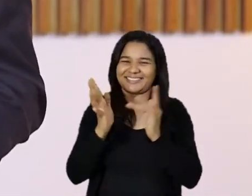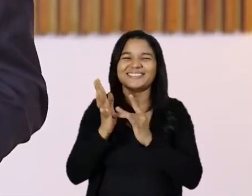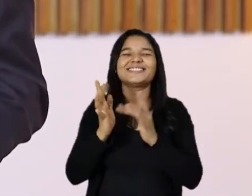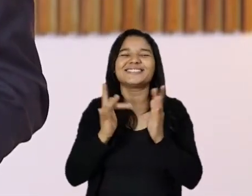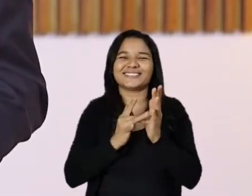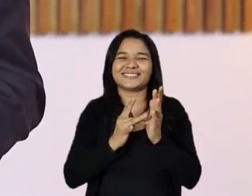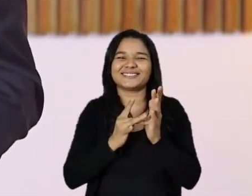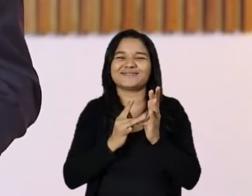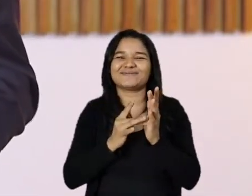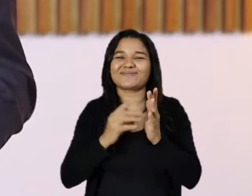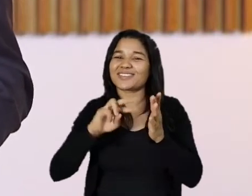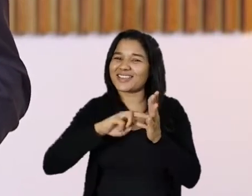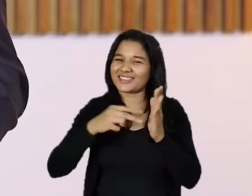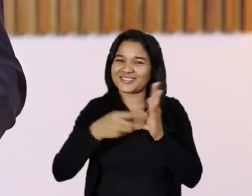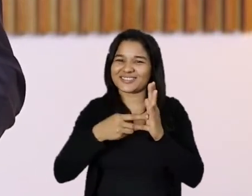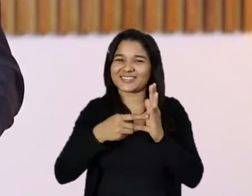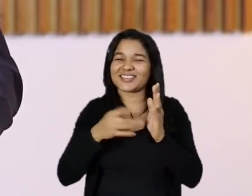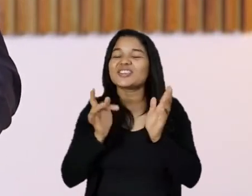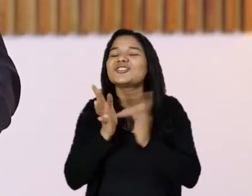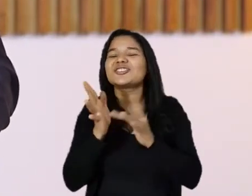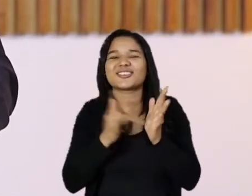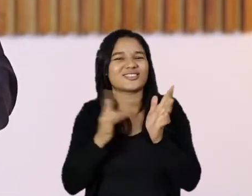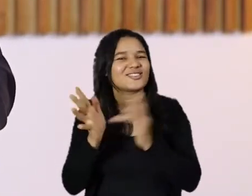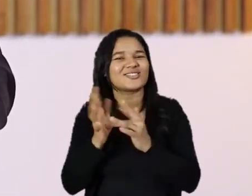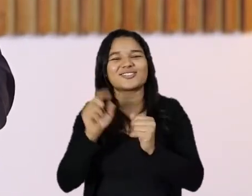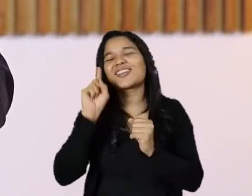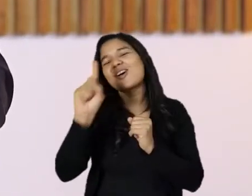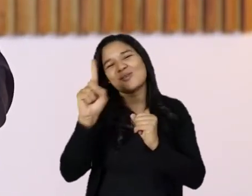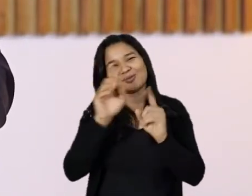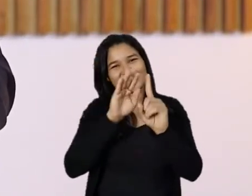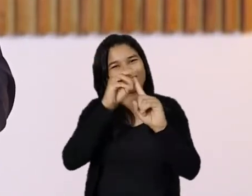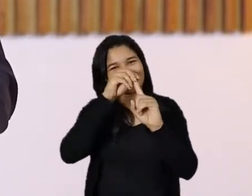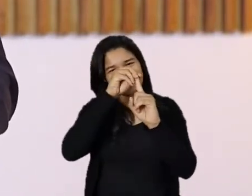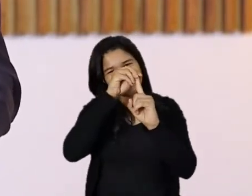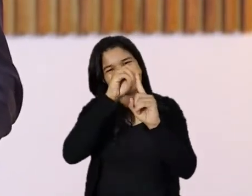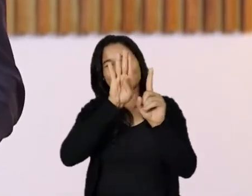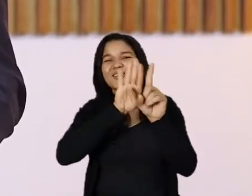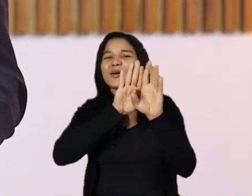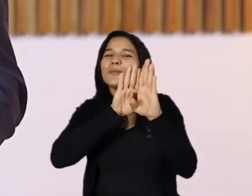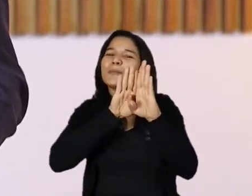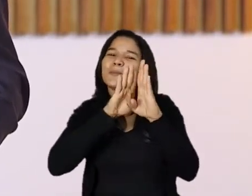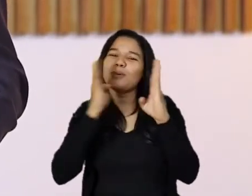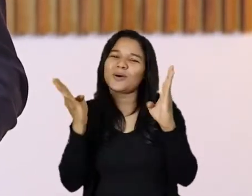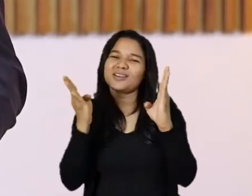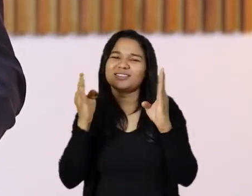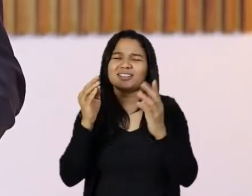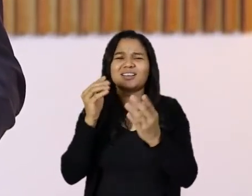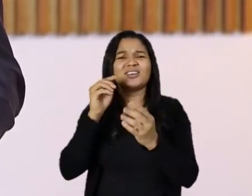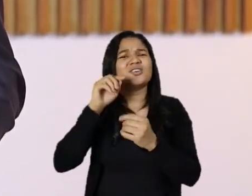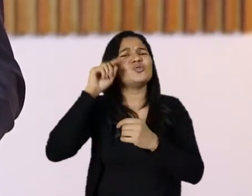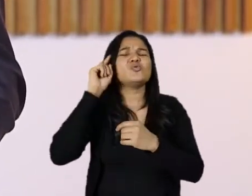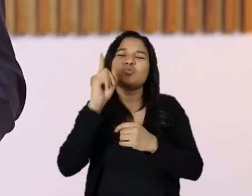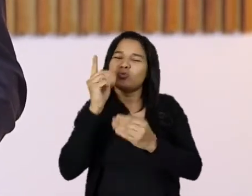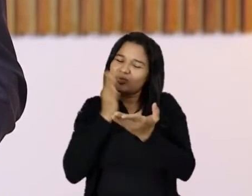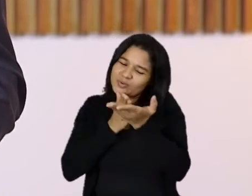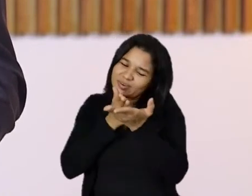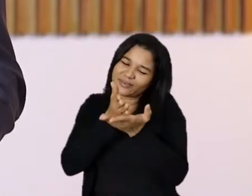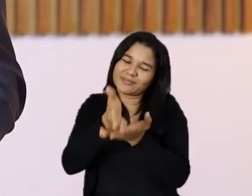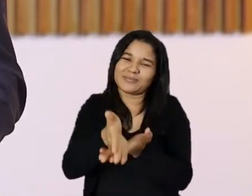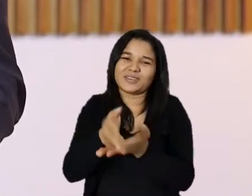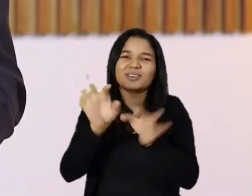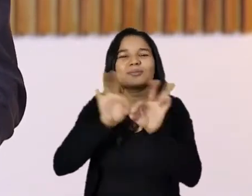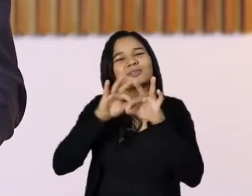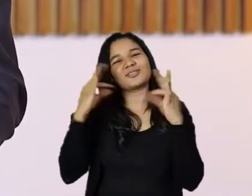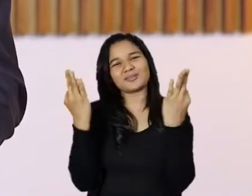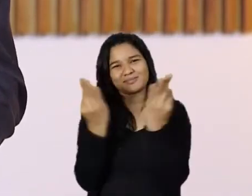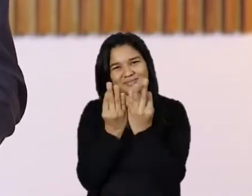a porta. Jesus é a única porta, é a única entrada, é o único caminho pela qual as famílias podem obter salvação. O cuidado de Deus para